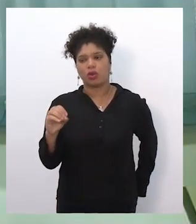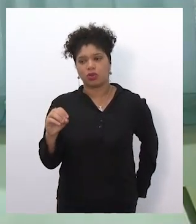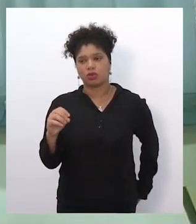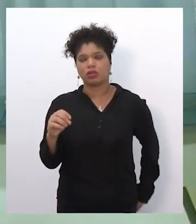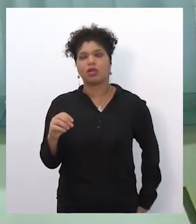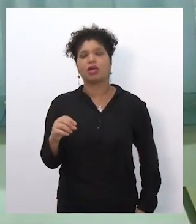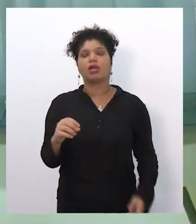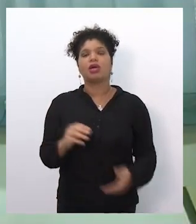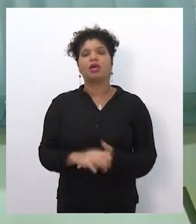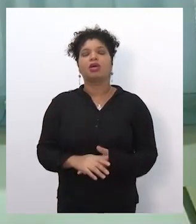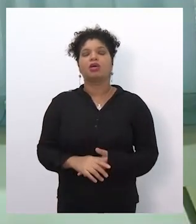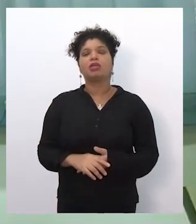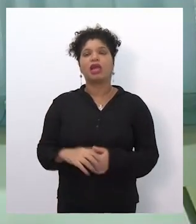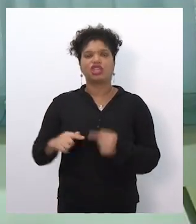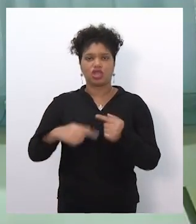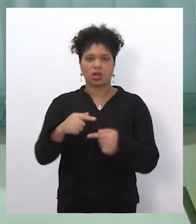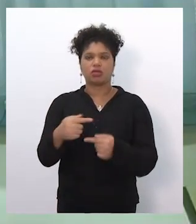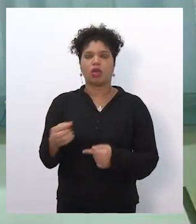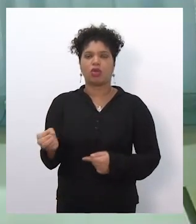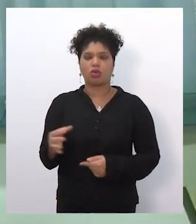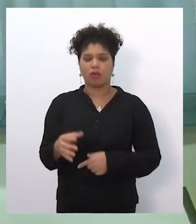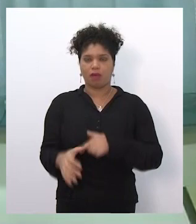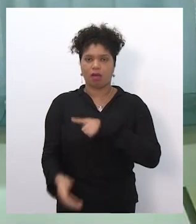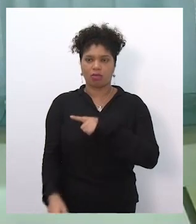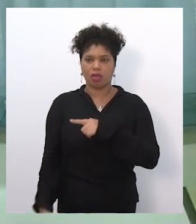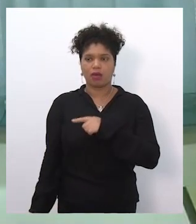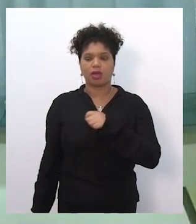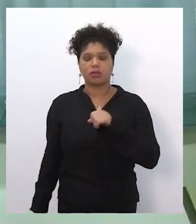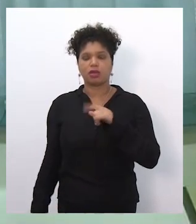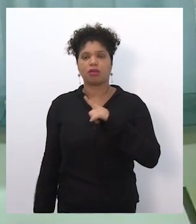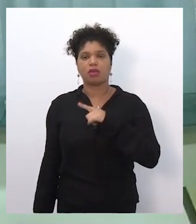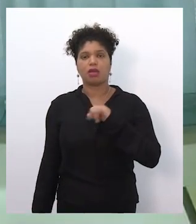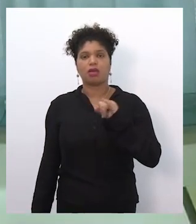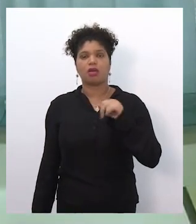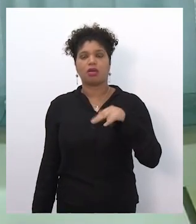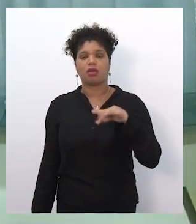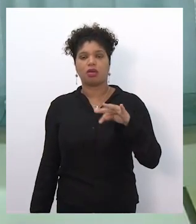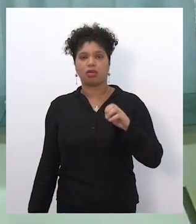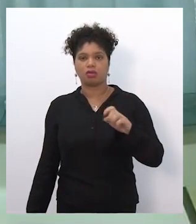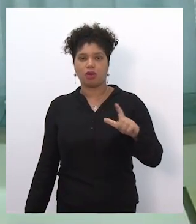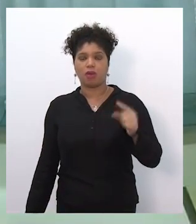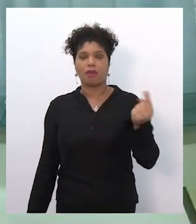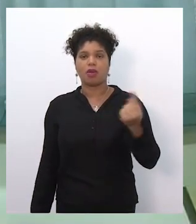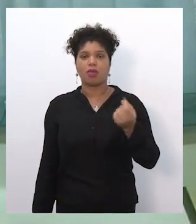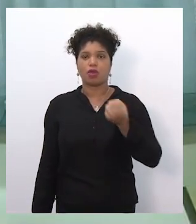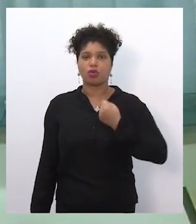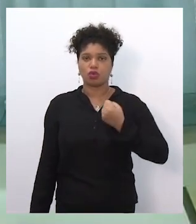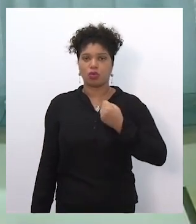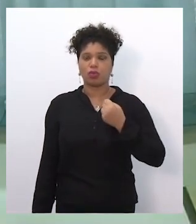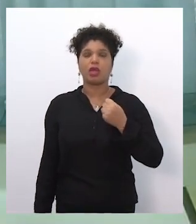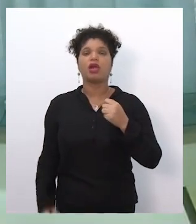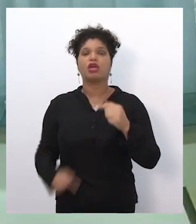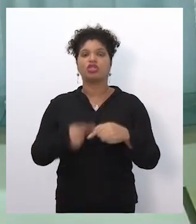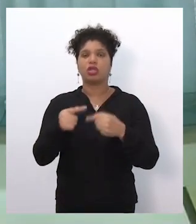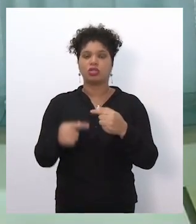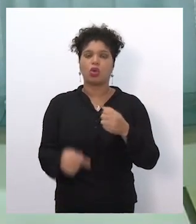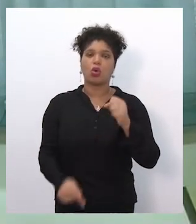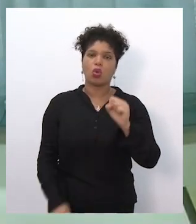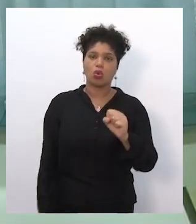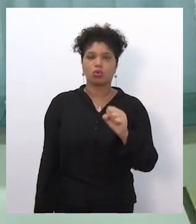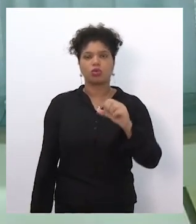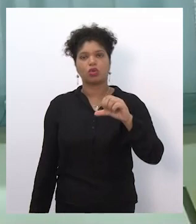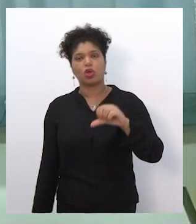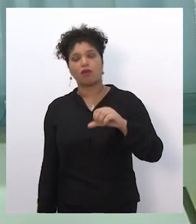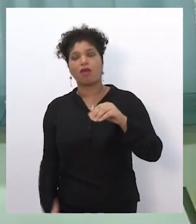atual que temos. Se for no caso da Intel, o primeiro número é a geração 8, geração 9 até